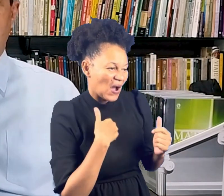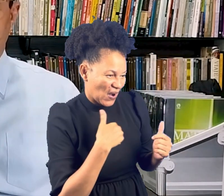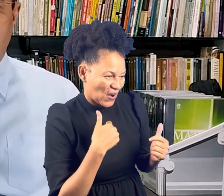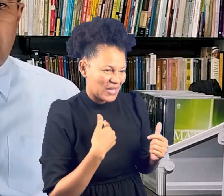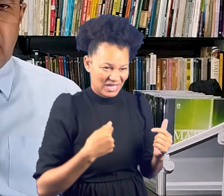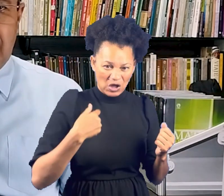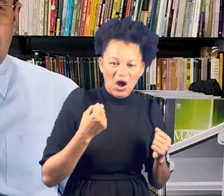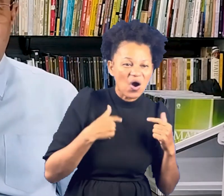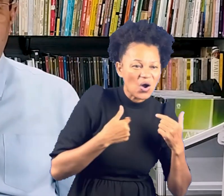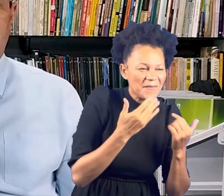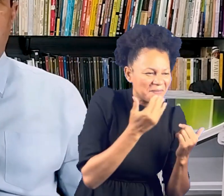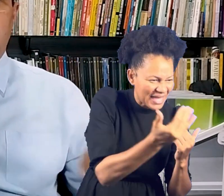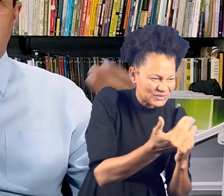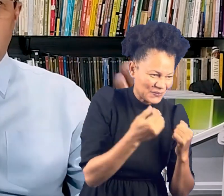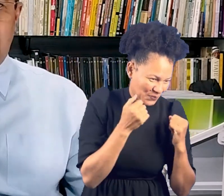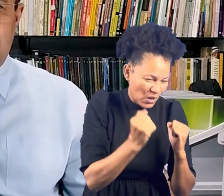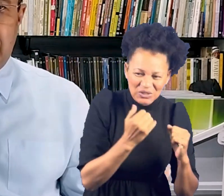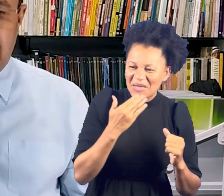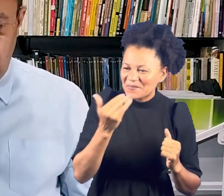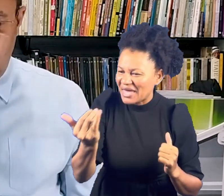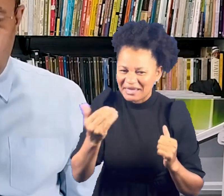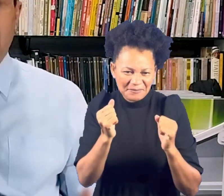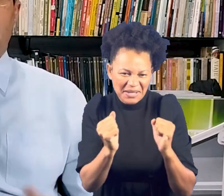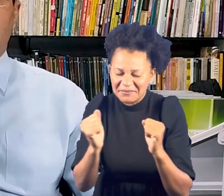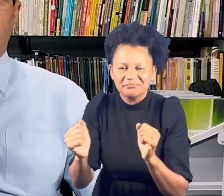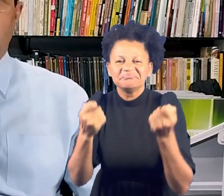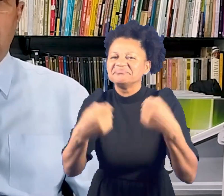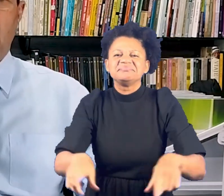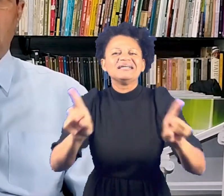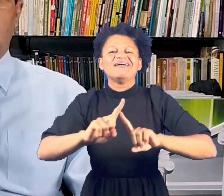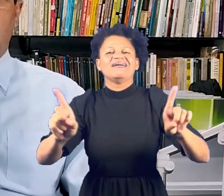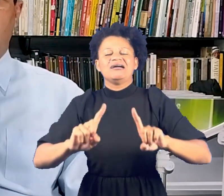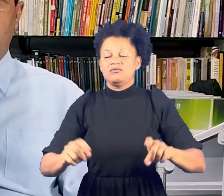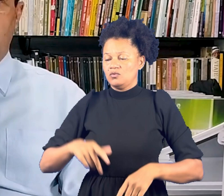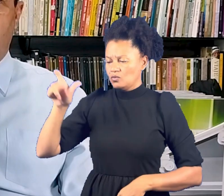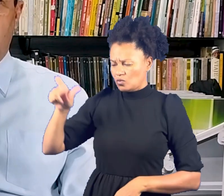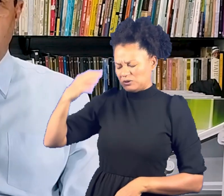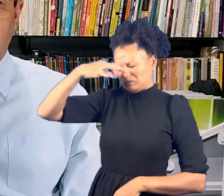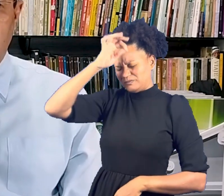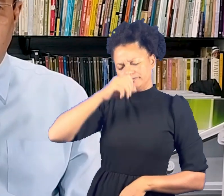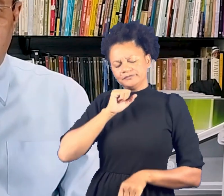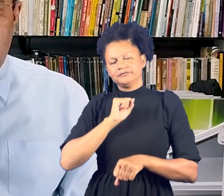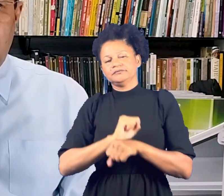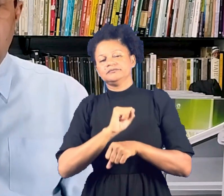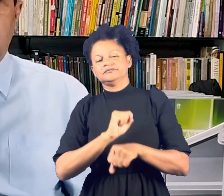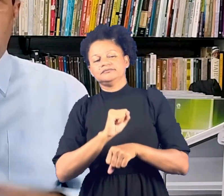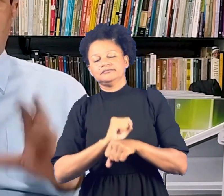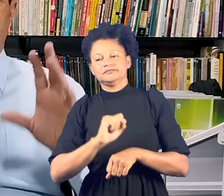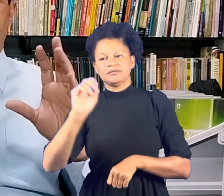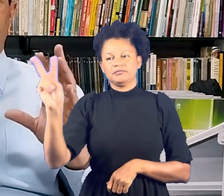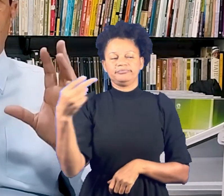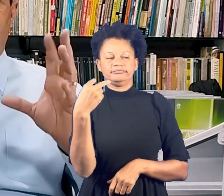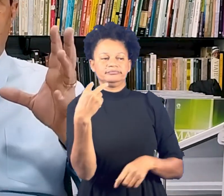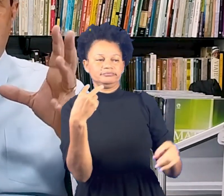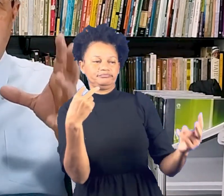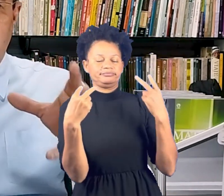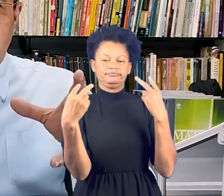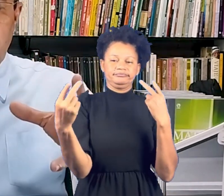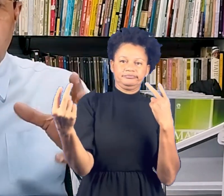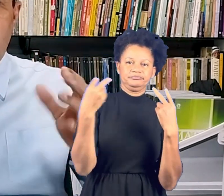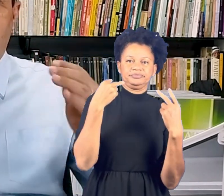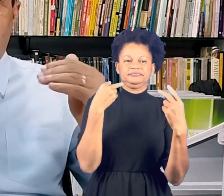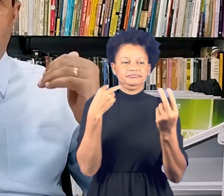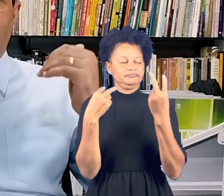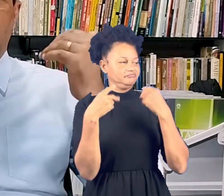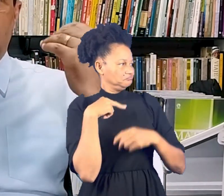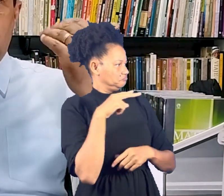se oferecendo para nada, pedindo nada. Um homem cheio do Espírito Santo fica no seu lugar e as pessoas olham para